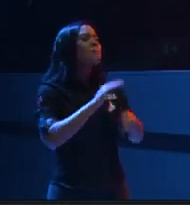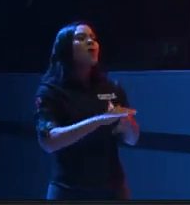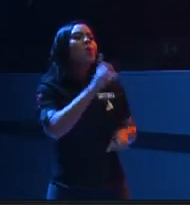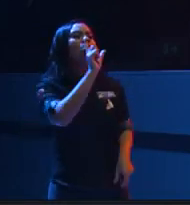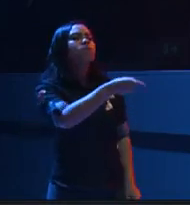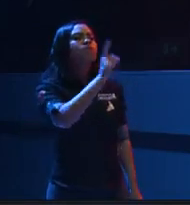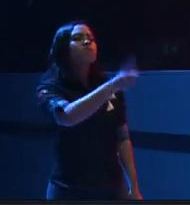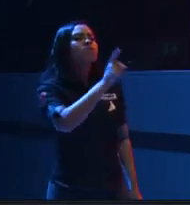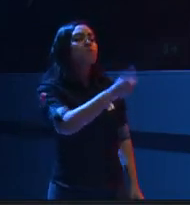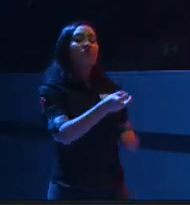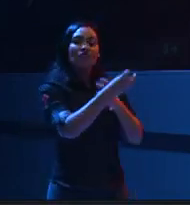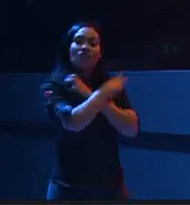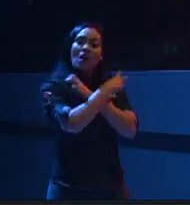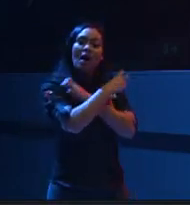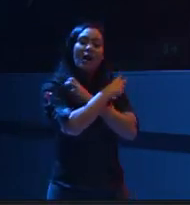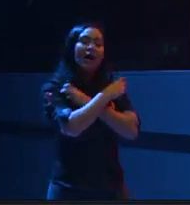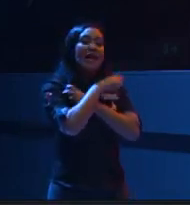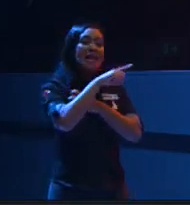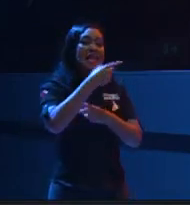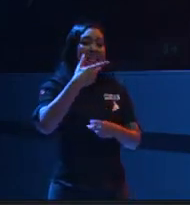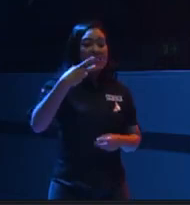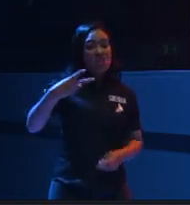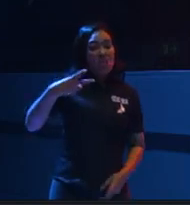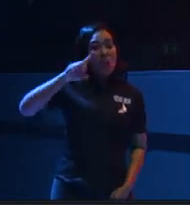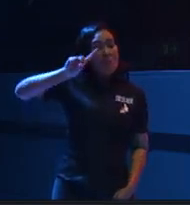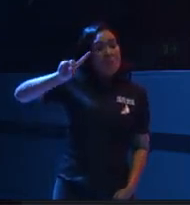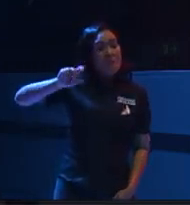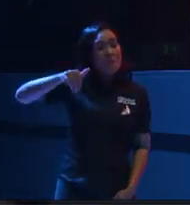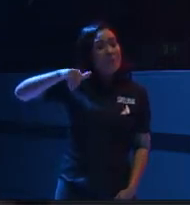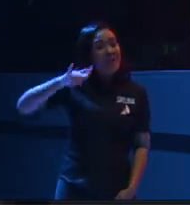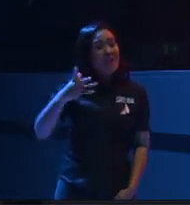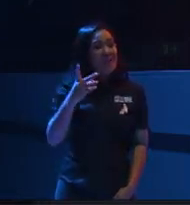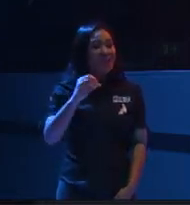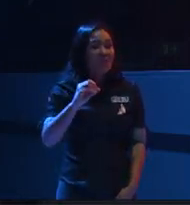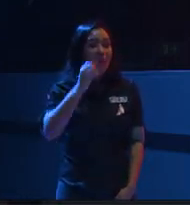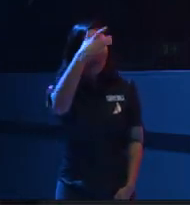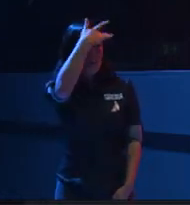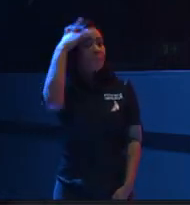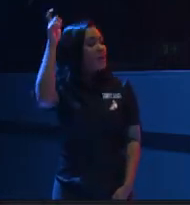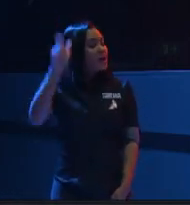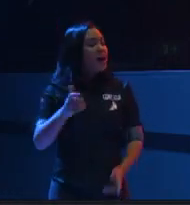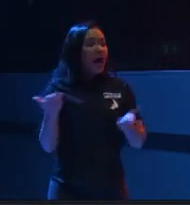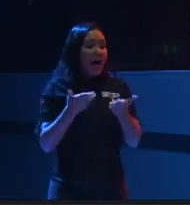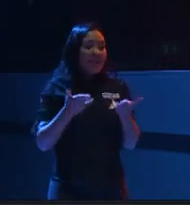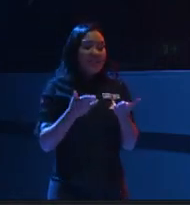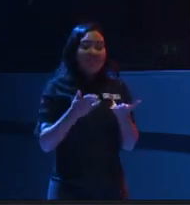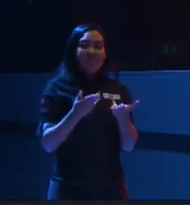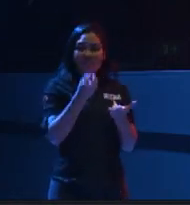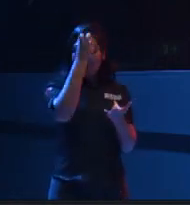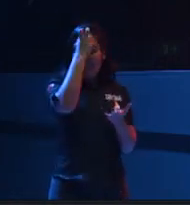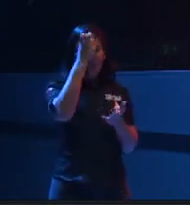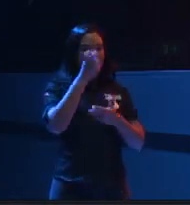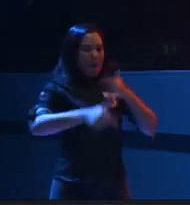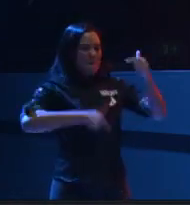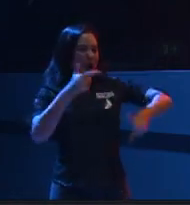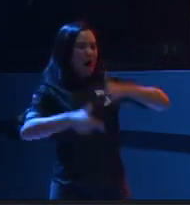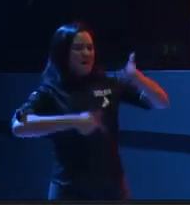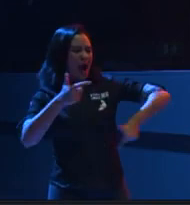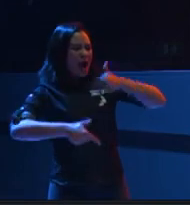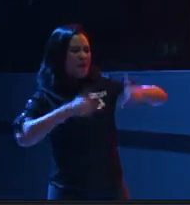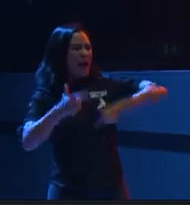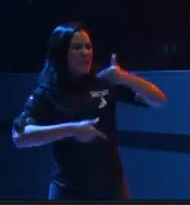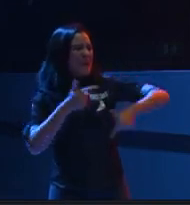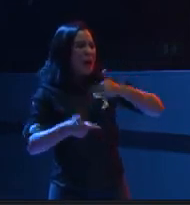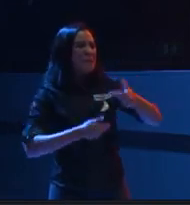faraó esses dois milhões de pessoas que são a força produtiva daqui do Egito essa galera que faz os